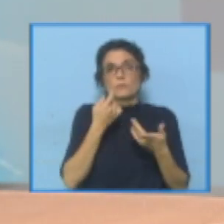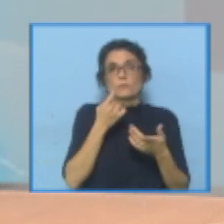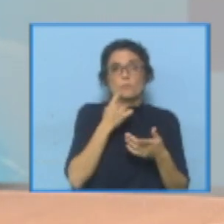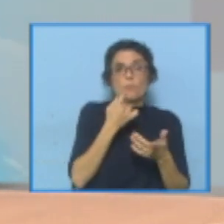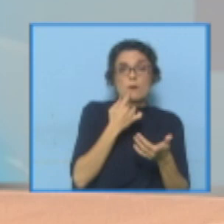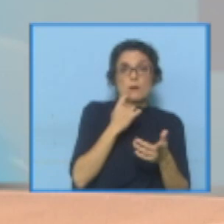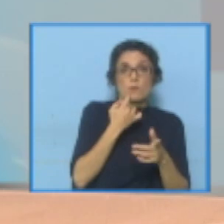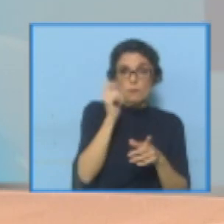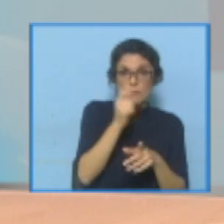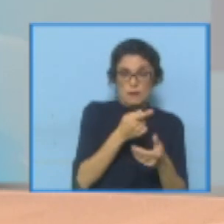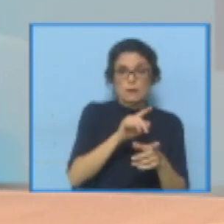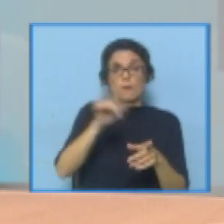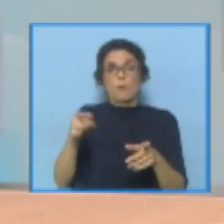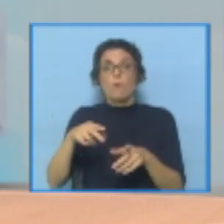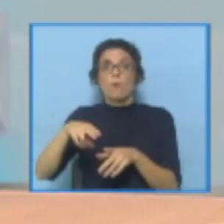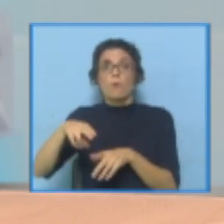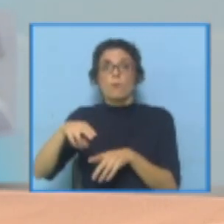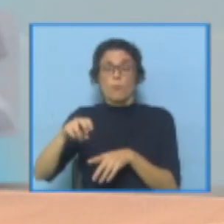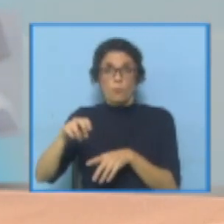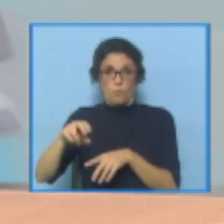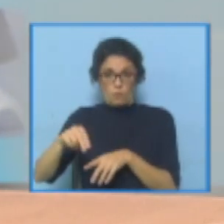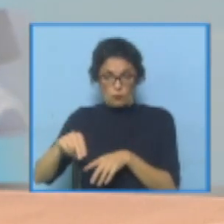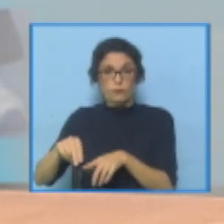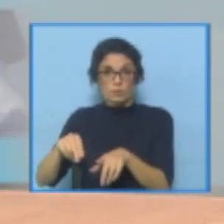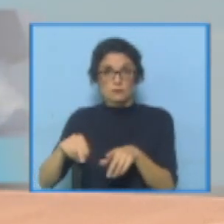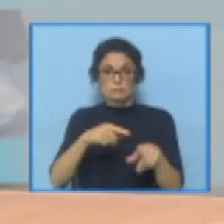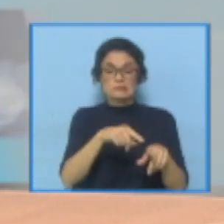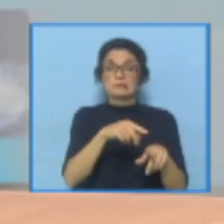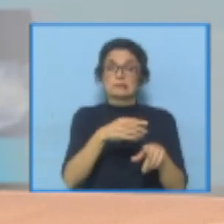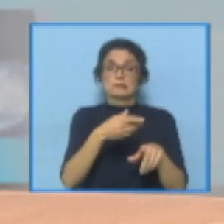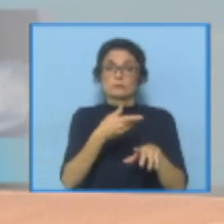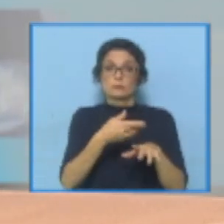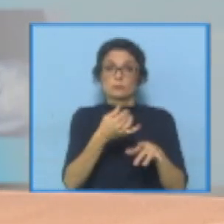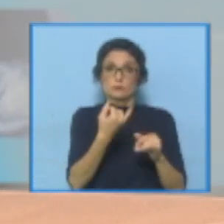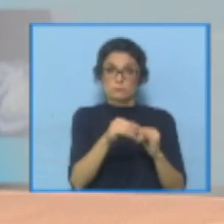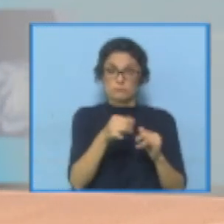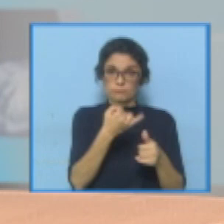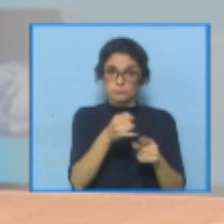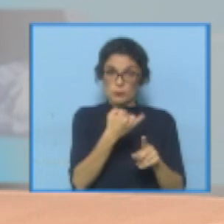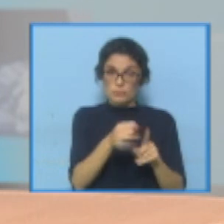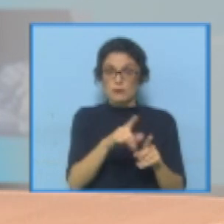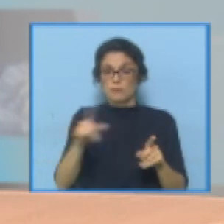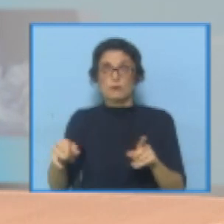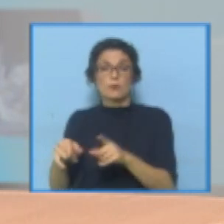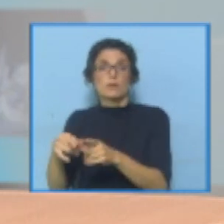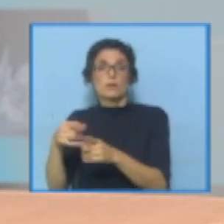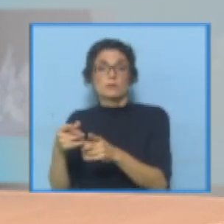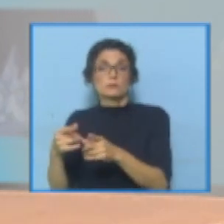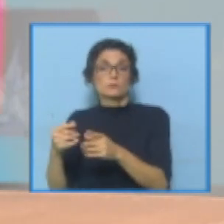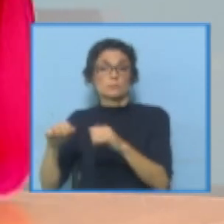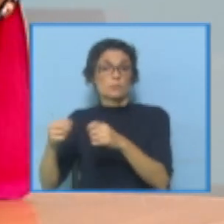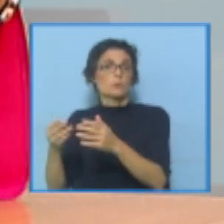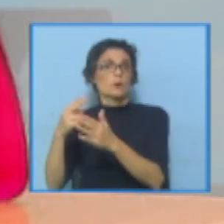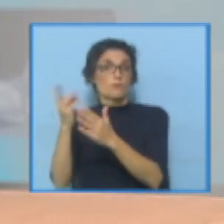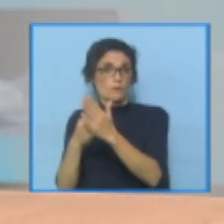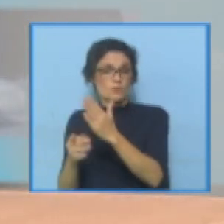dos maus-tratos, quer no mês de novembro, exatamente por ocasião da Convenção. E nos outros